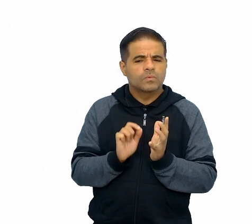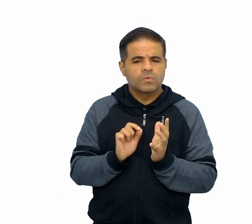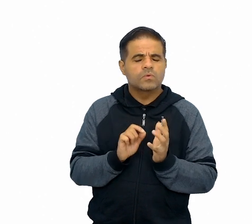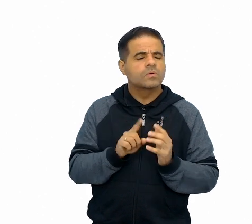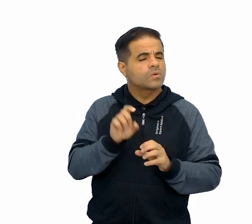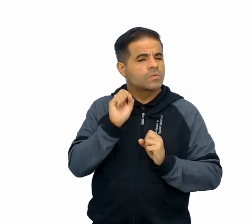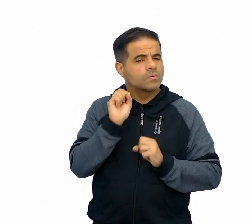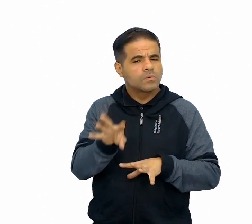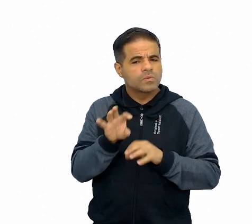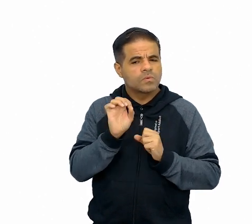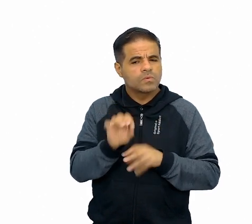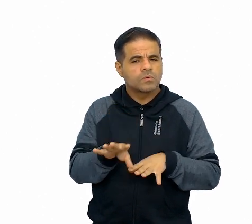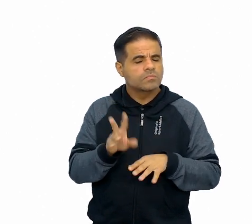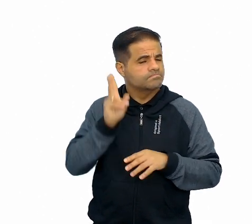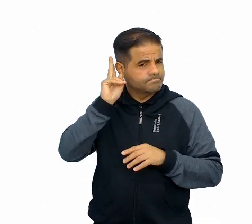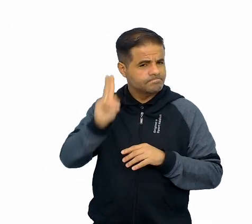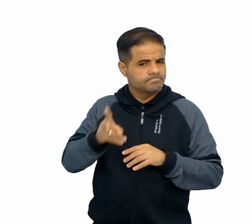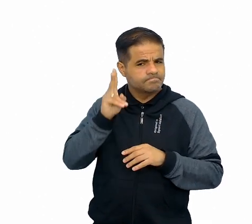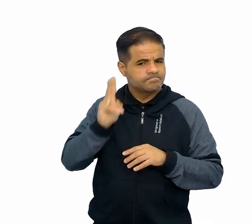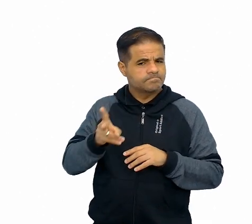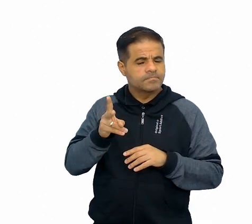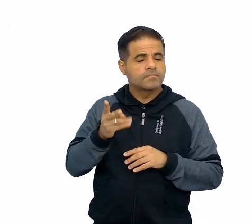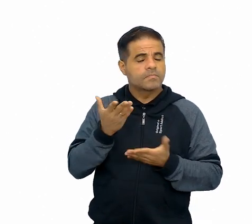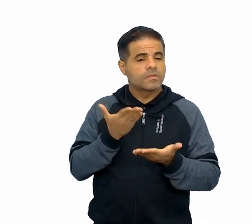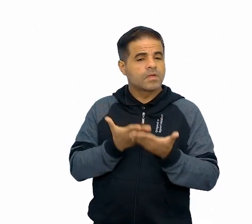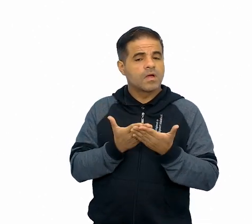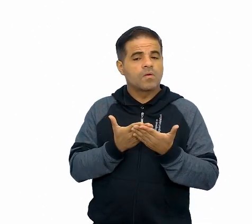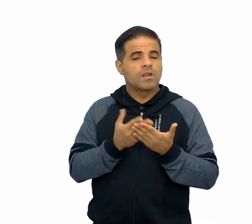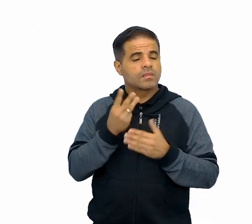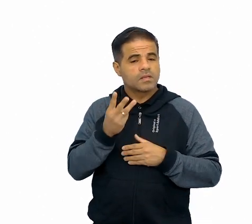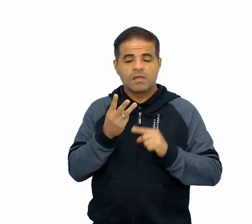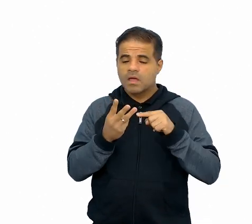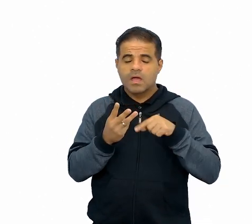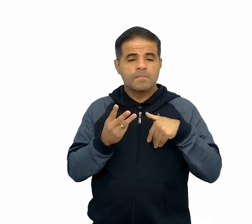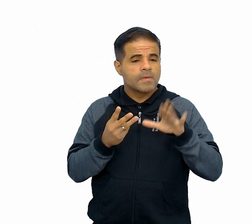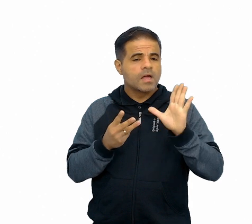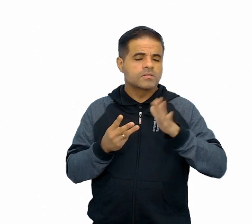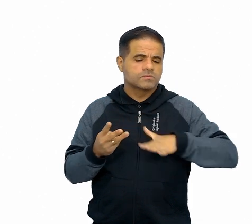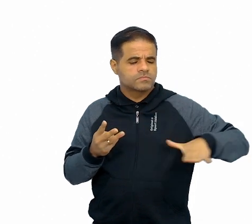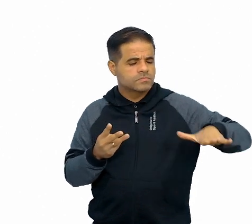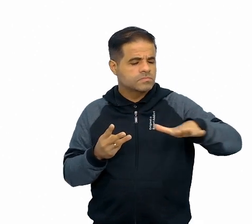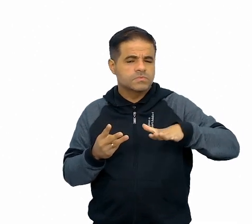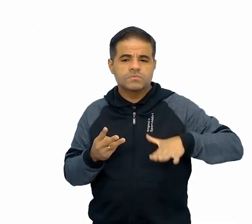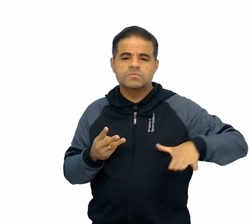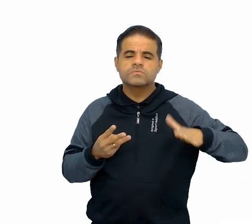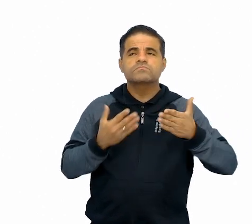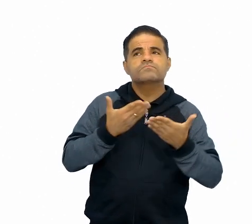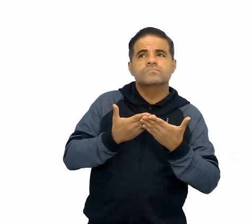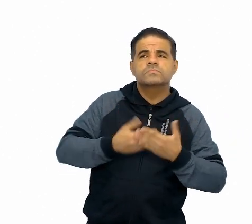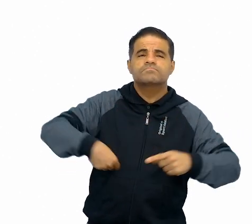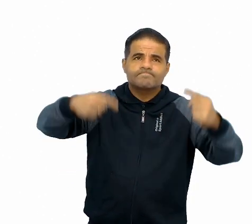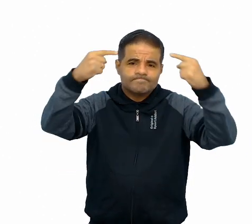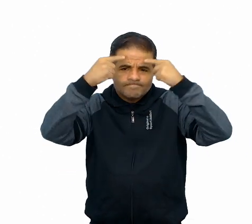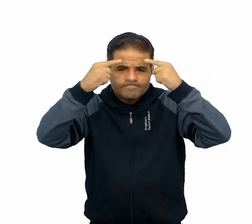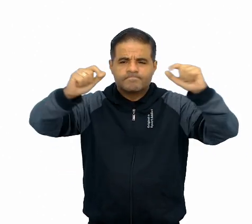essas orientações são as mesmas que fizemos na aula 3? Porque é mais um espaço para os estudantes refletirem,